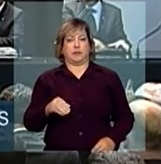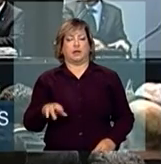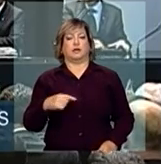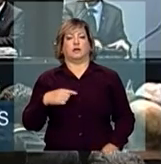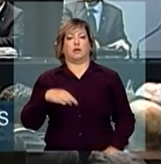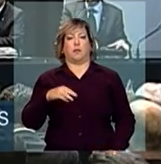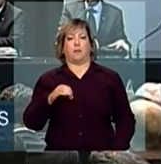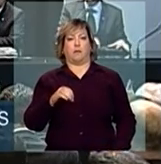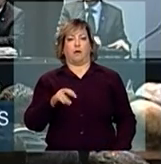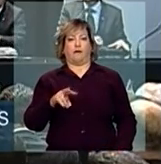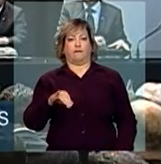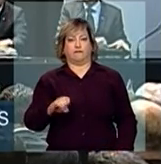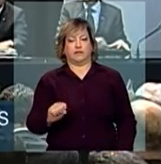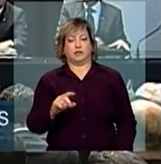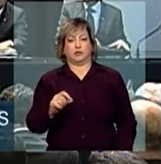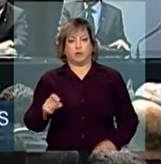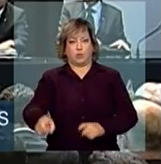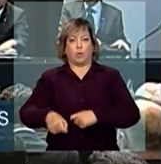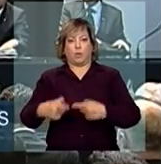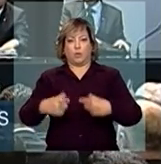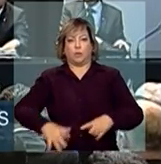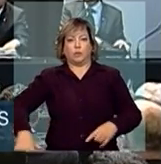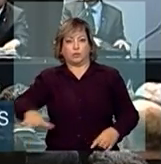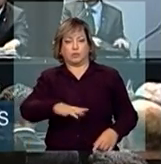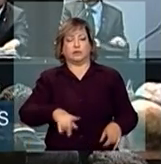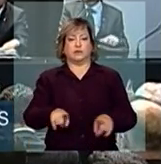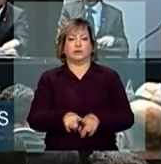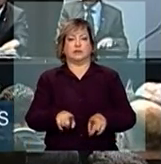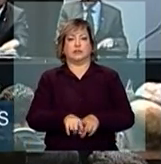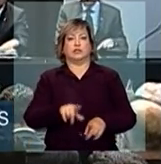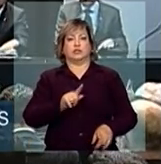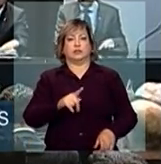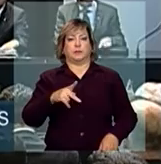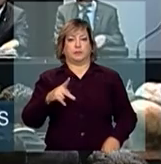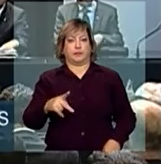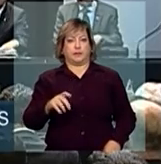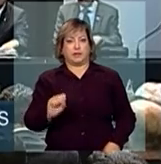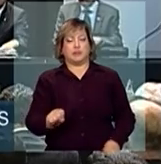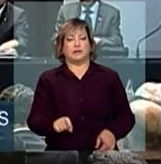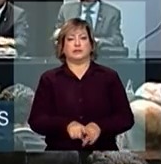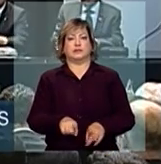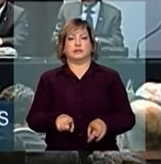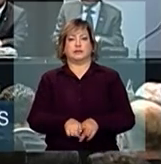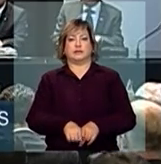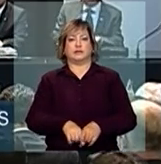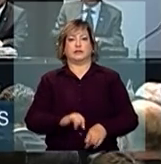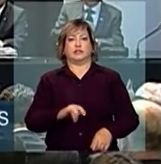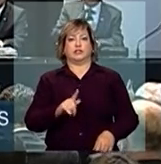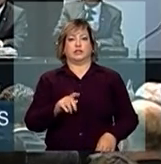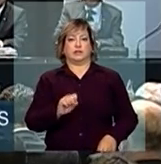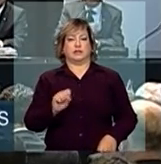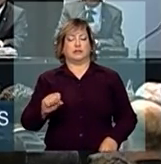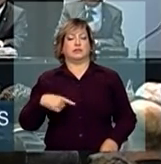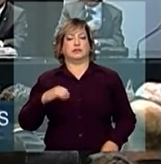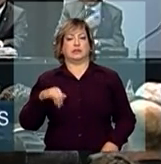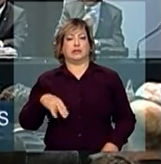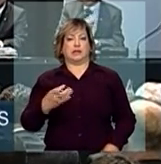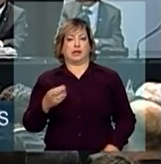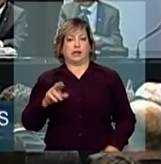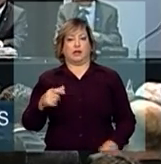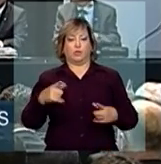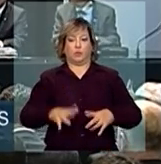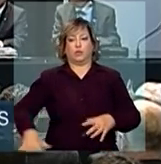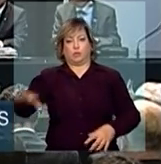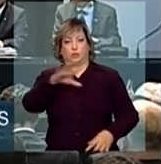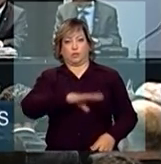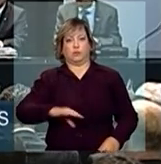e ampliação da rede de estações de GPS e GNSS do INCRA em território brasileiro.